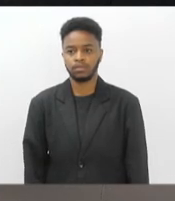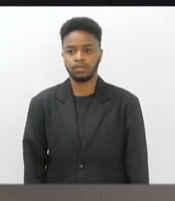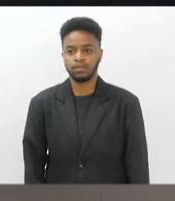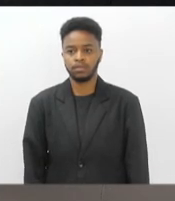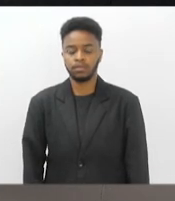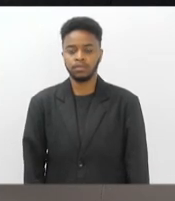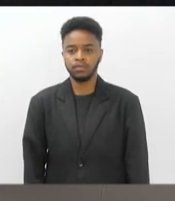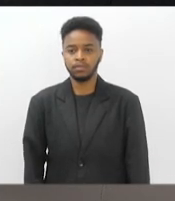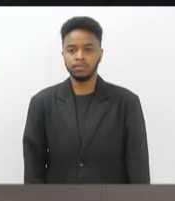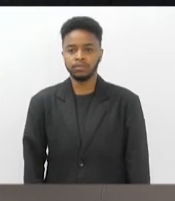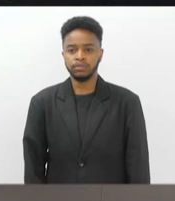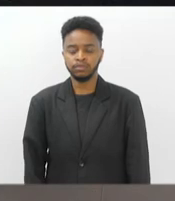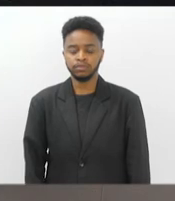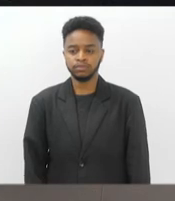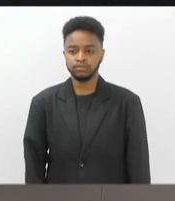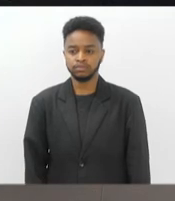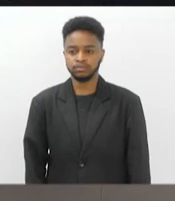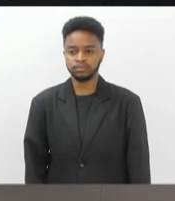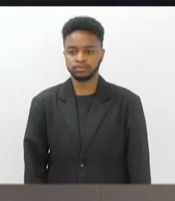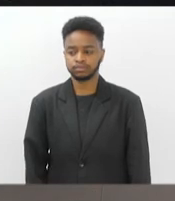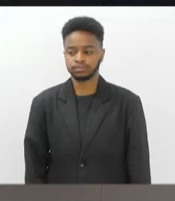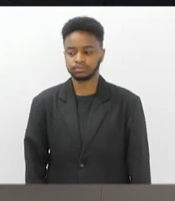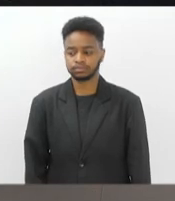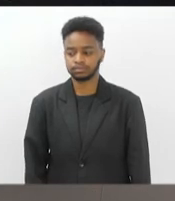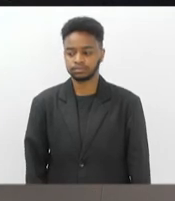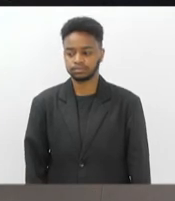Oi n acho que